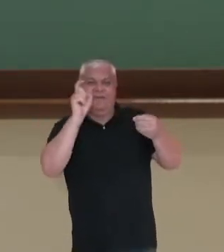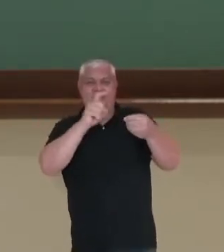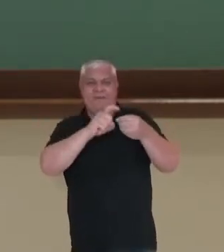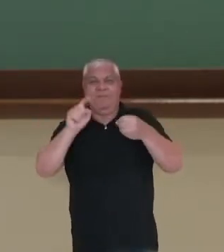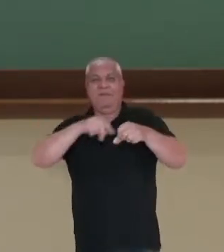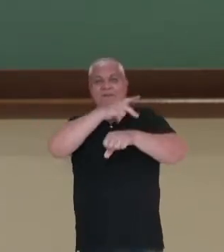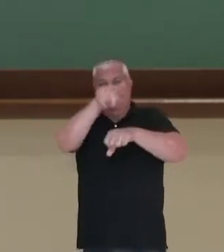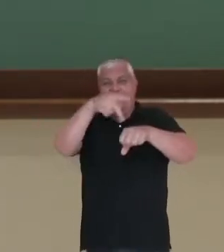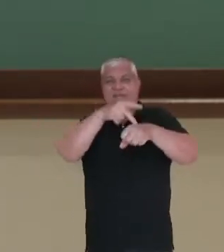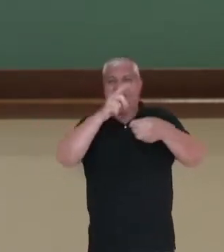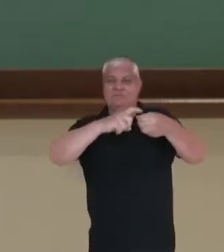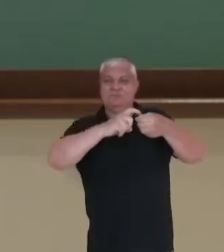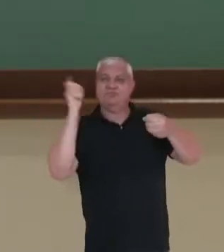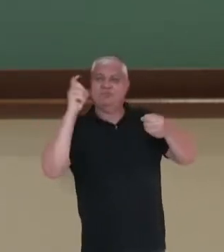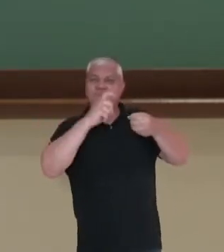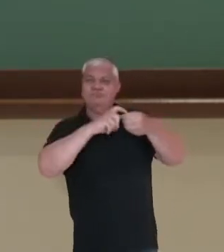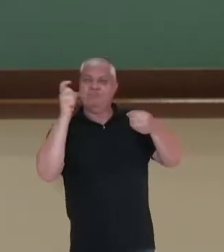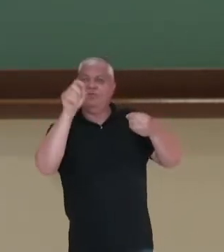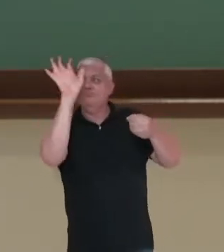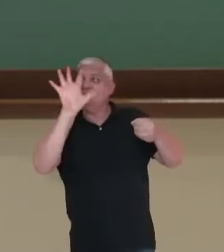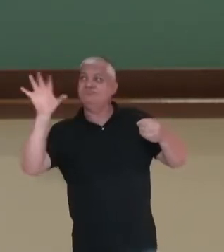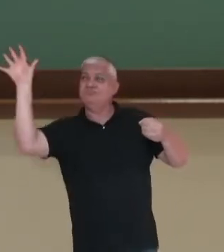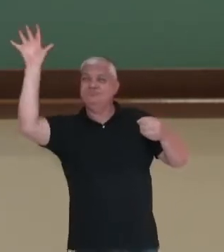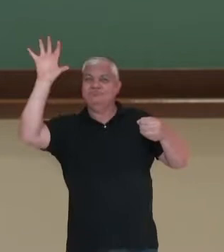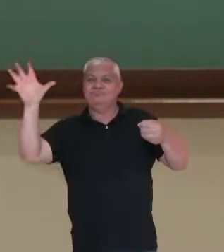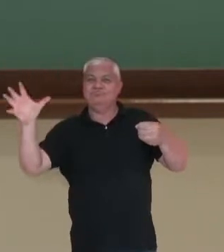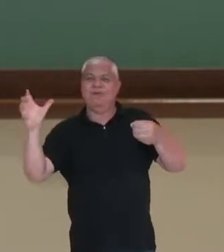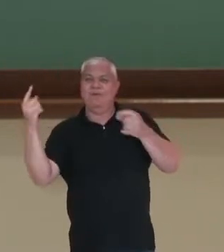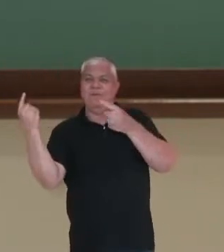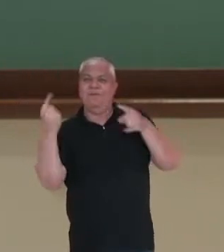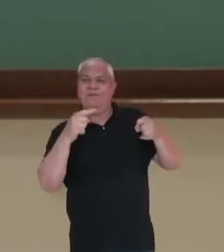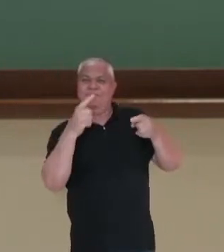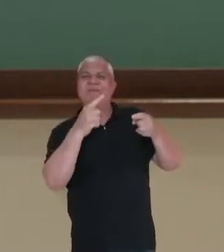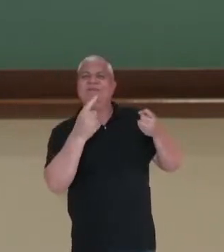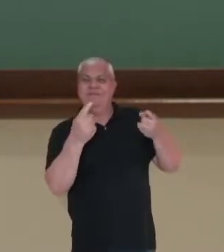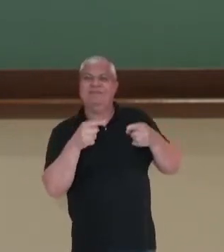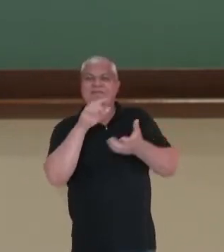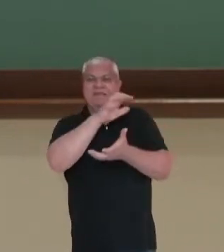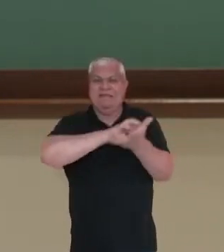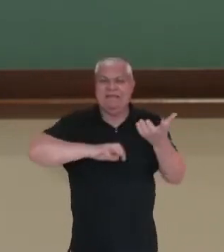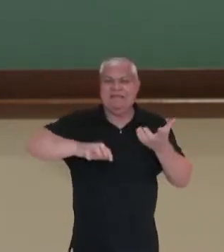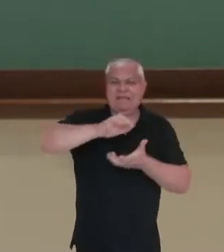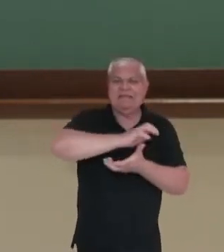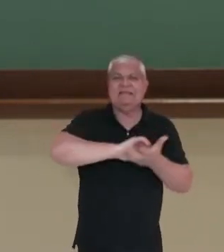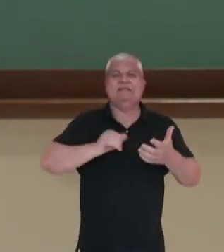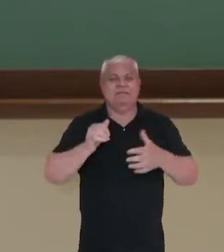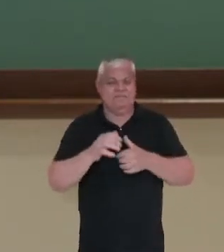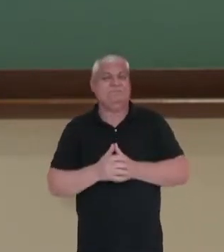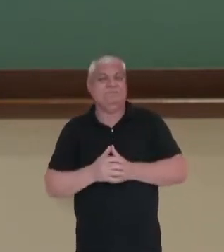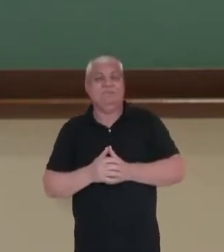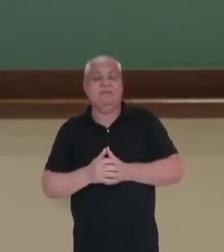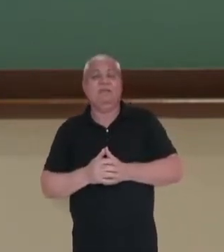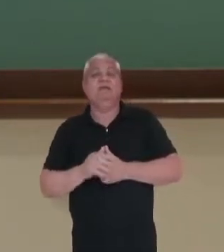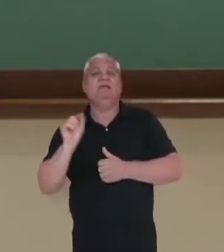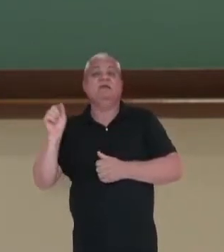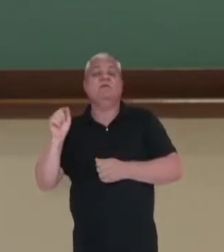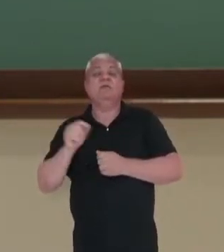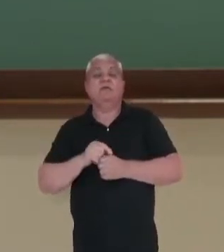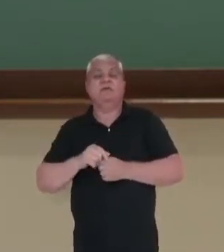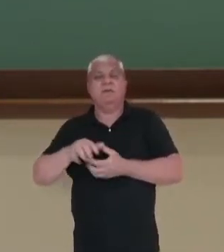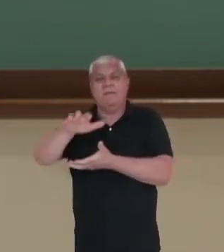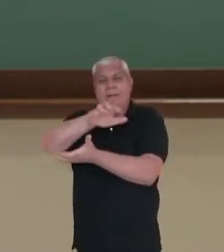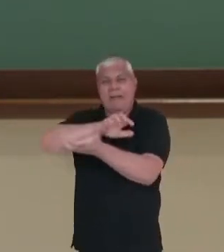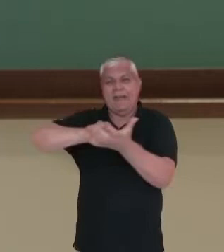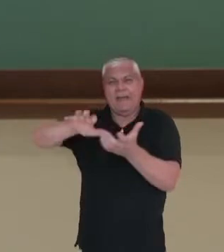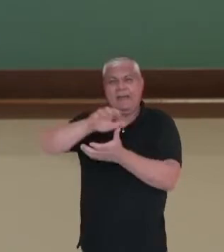começaram então a fazer protestos, a arrumar líderes, né, para poder então fazer revoltas